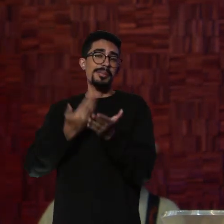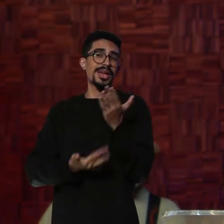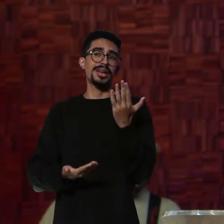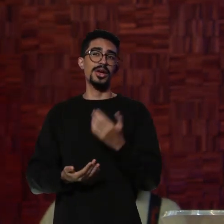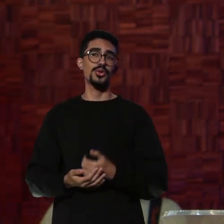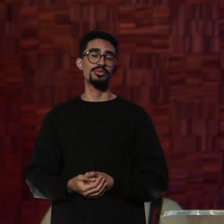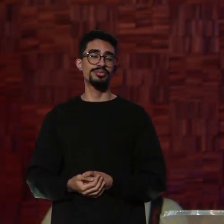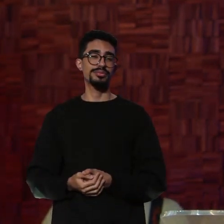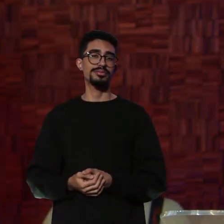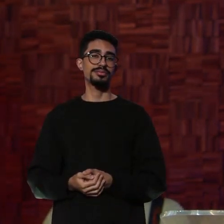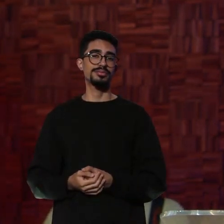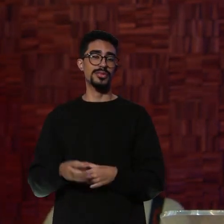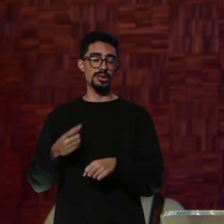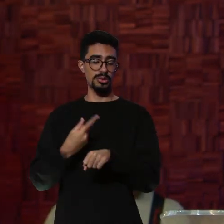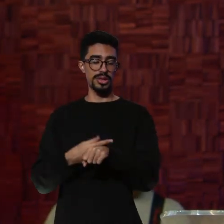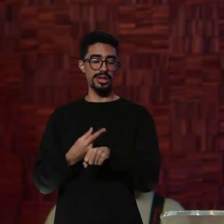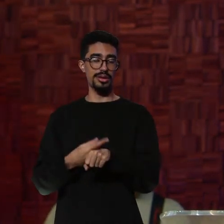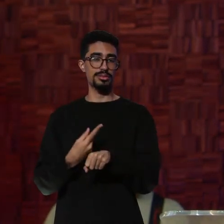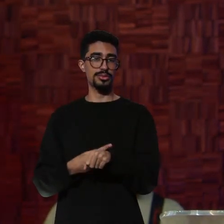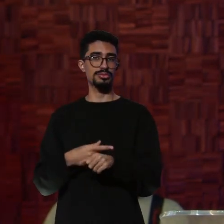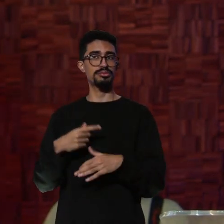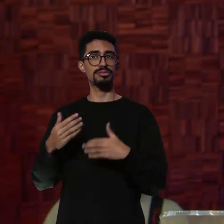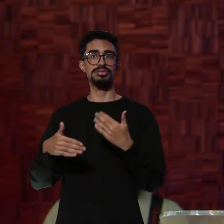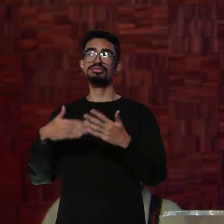Mas o tempo passou.